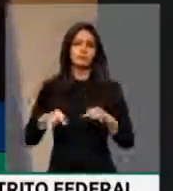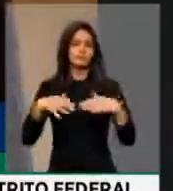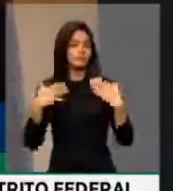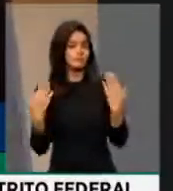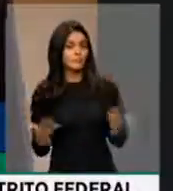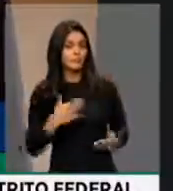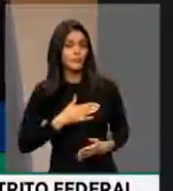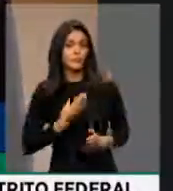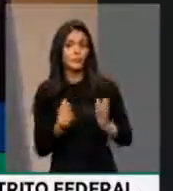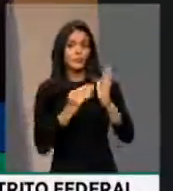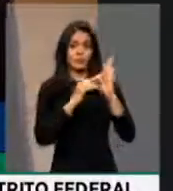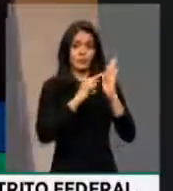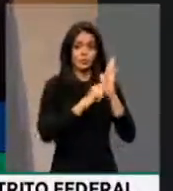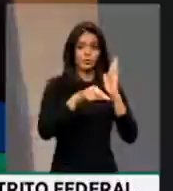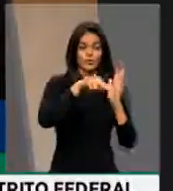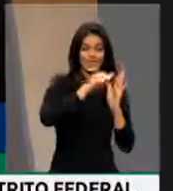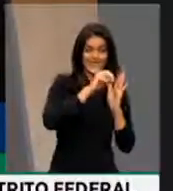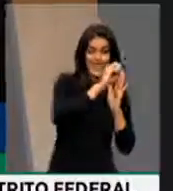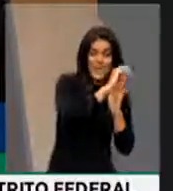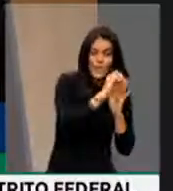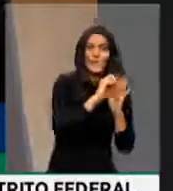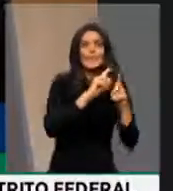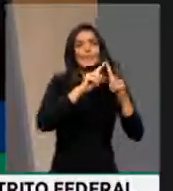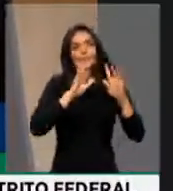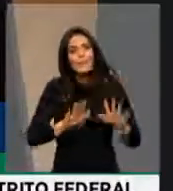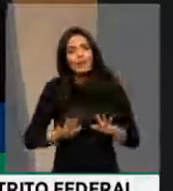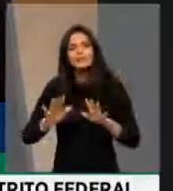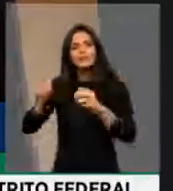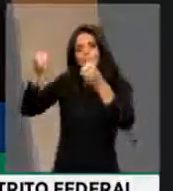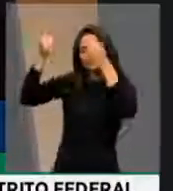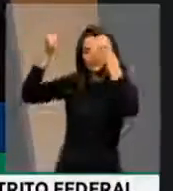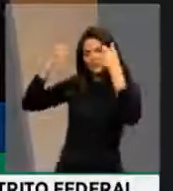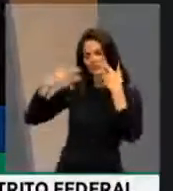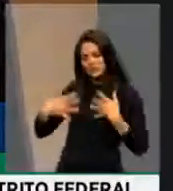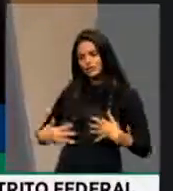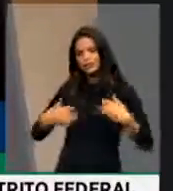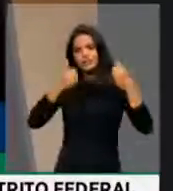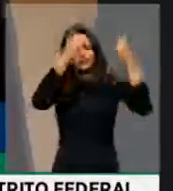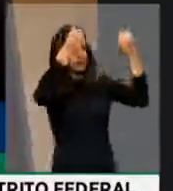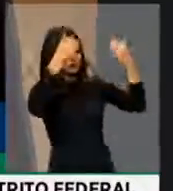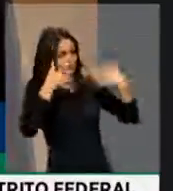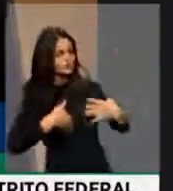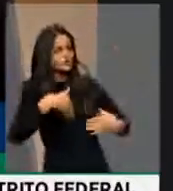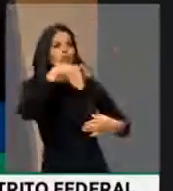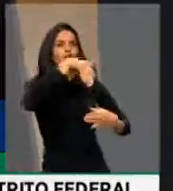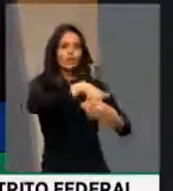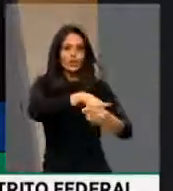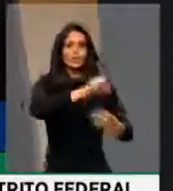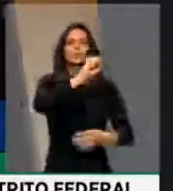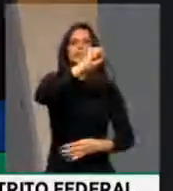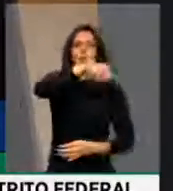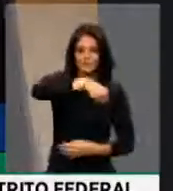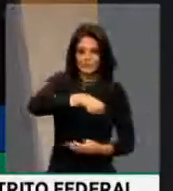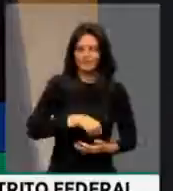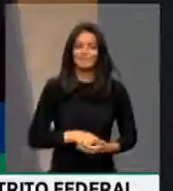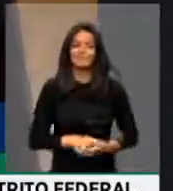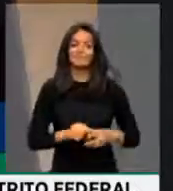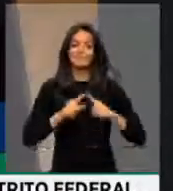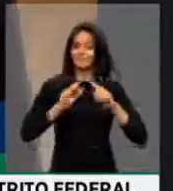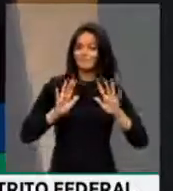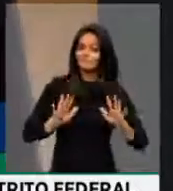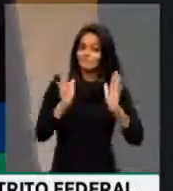para falar o contrário mais de acordo com as justificativas as fotos sim favorável só aumento